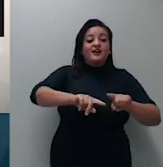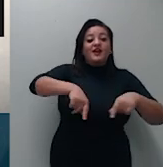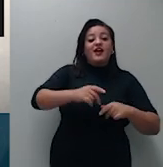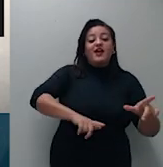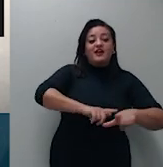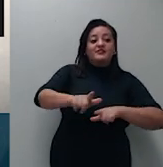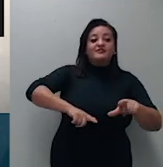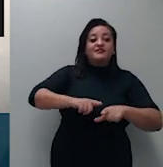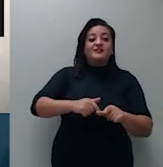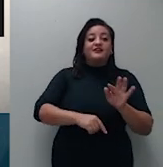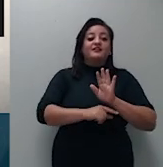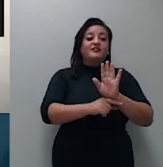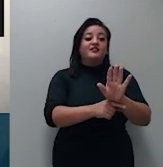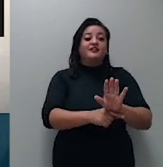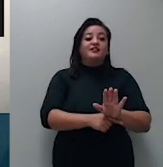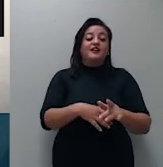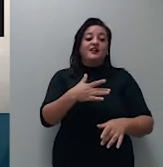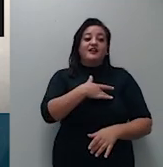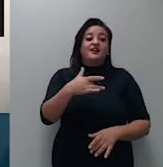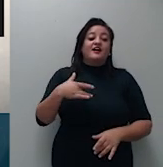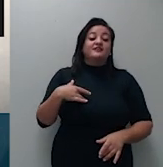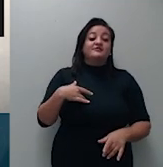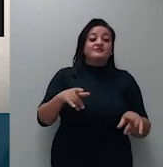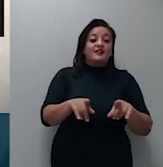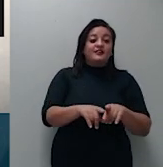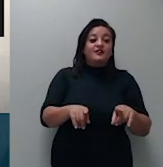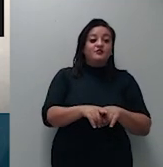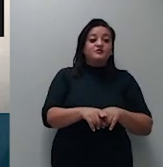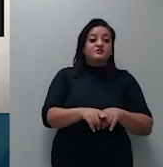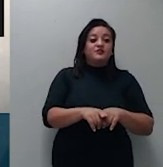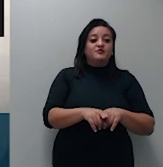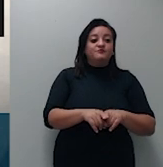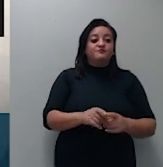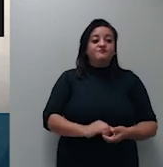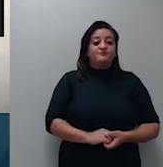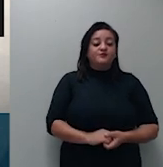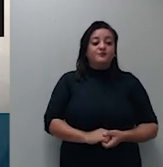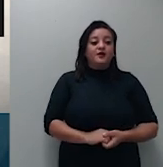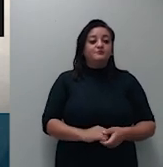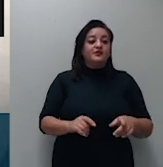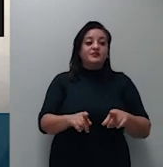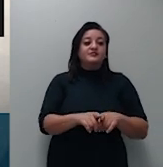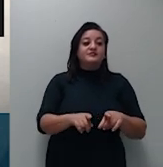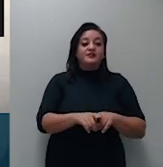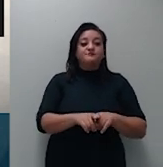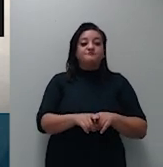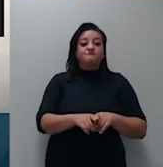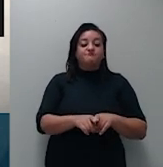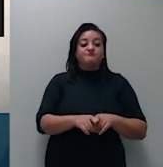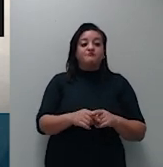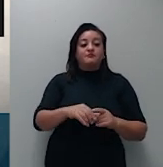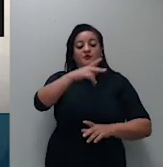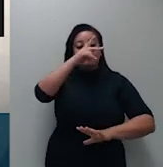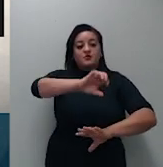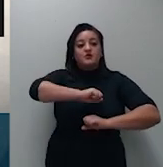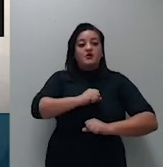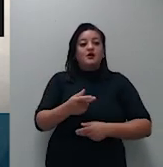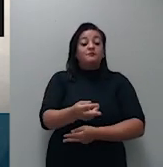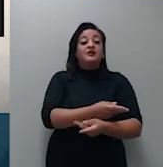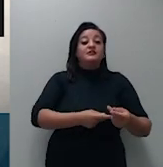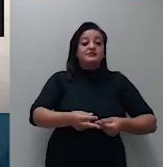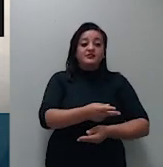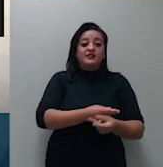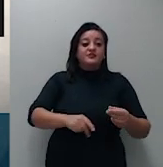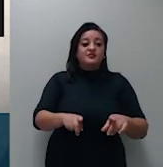dos serviços de assistência à saúde é salutar pois podem beneficiar tanto consumidores ou